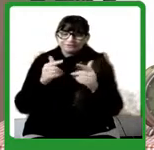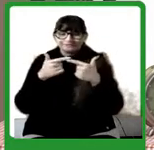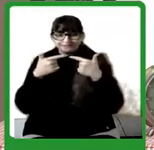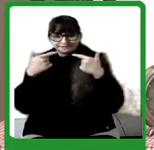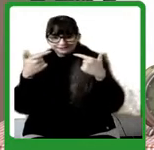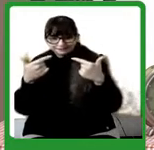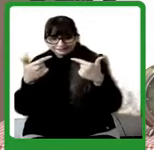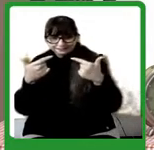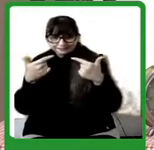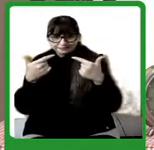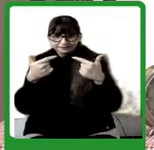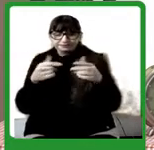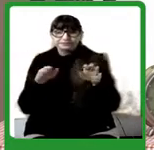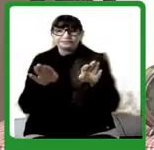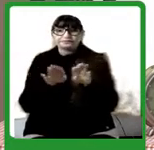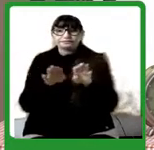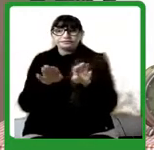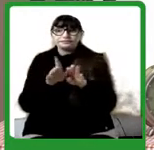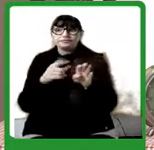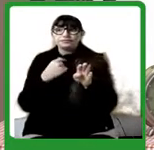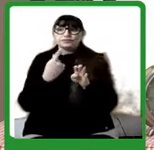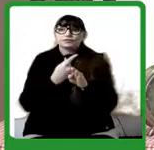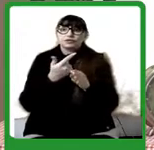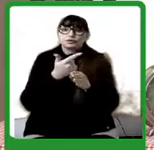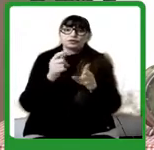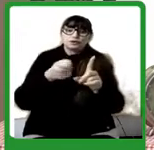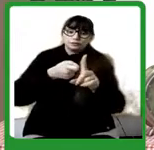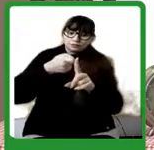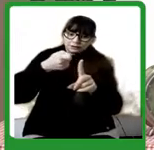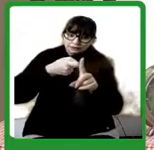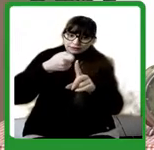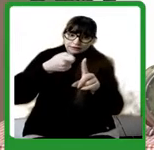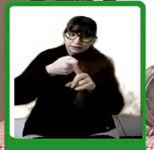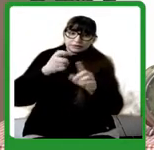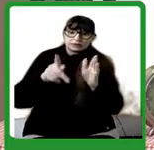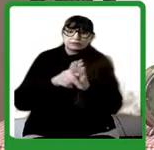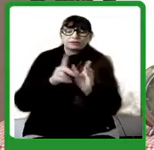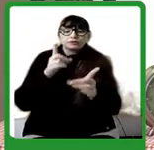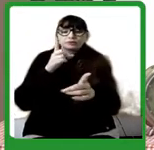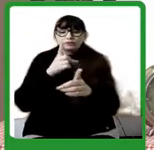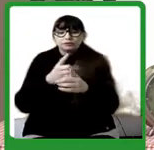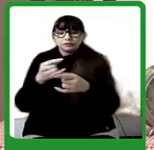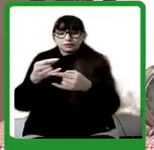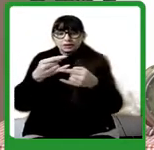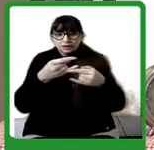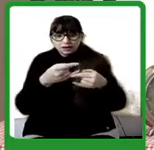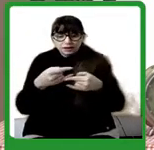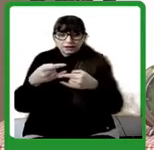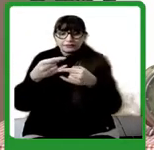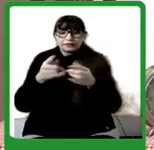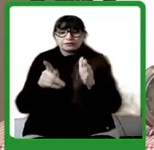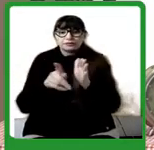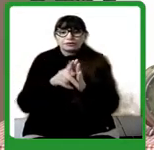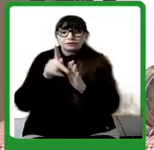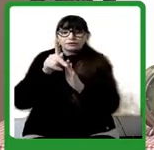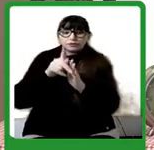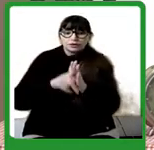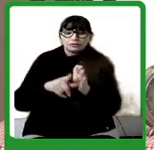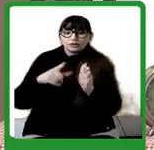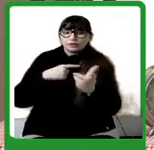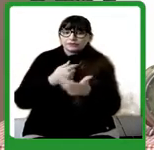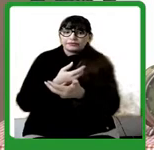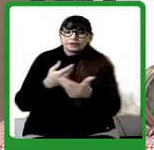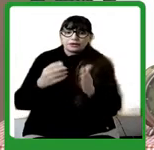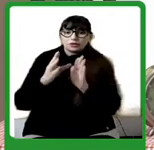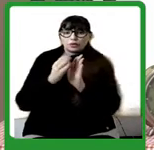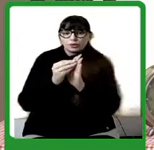nós estaremos nos próximos meses nos encontrando aqui com lives através do programa, levando uma série de conteúdos, como